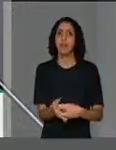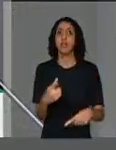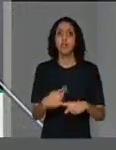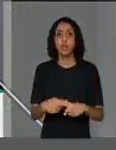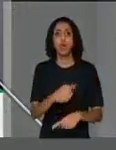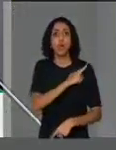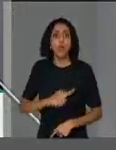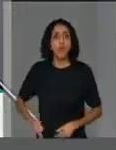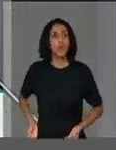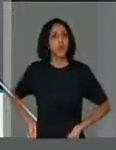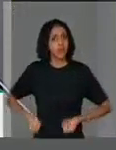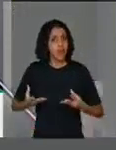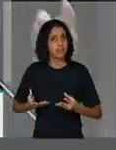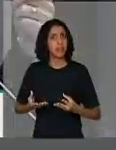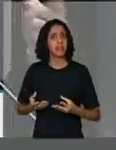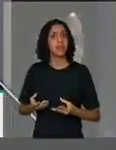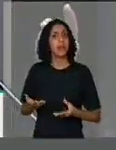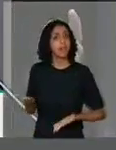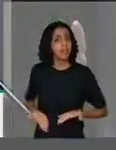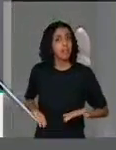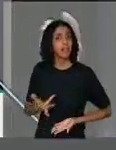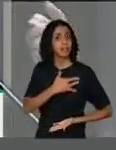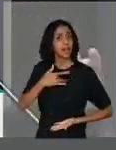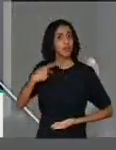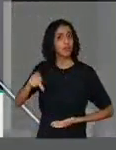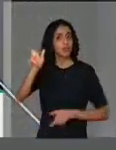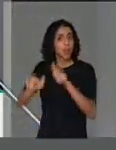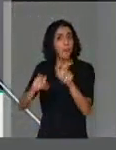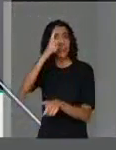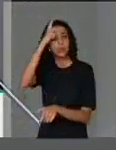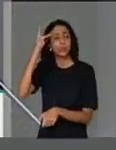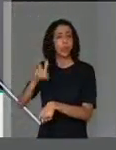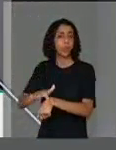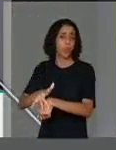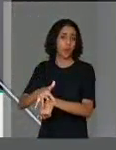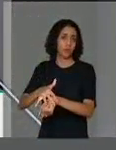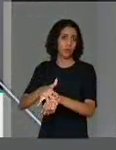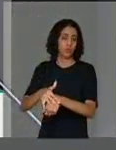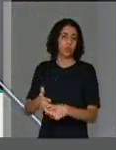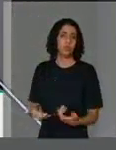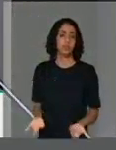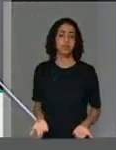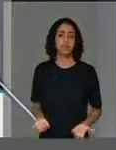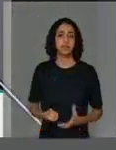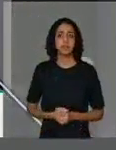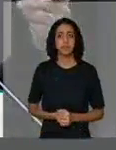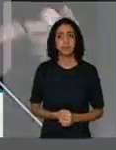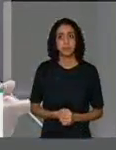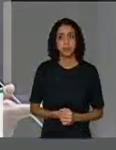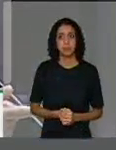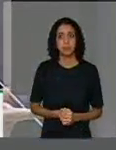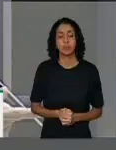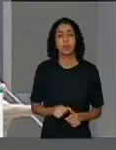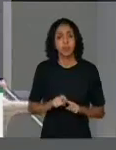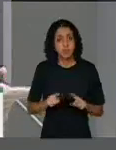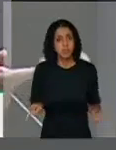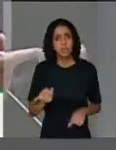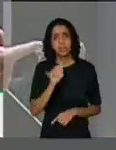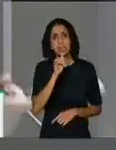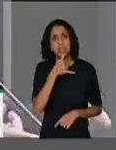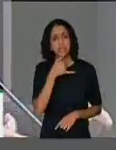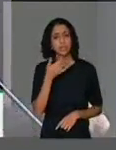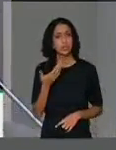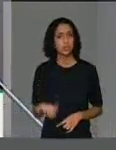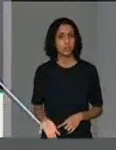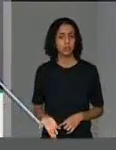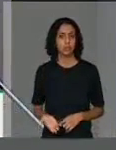com tratamento de saúde. Embora, insisto, mesmo que essa conta fosse positiva, nós lamentamos